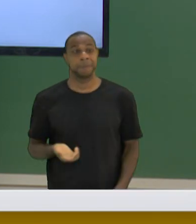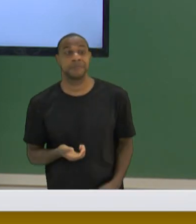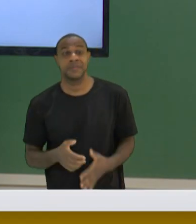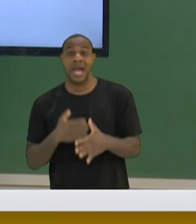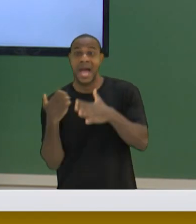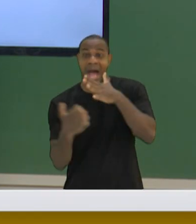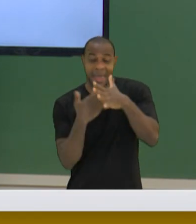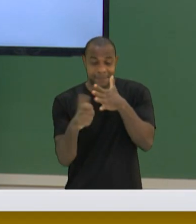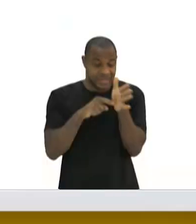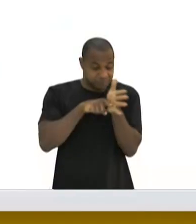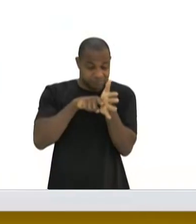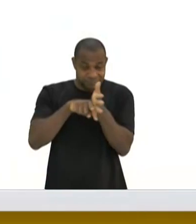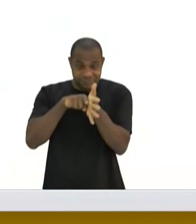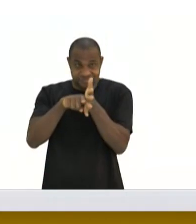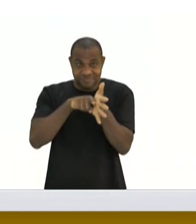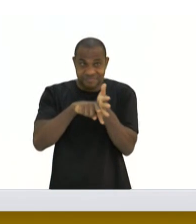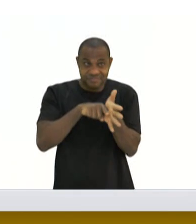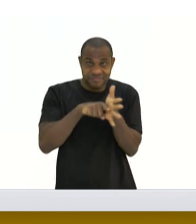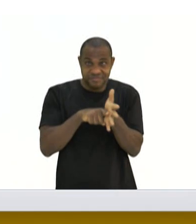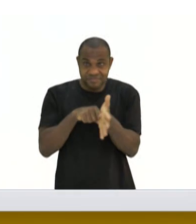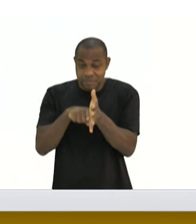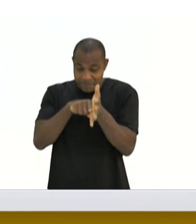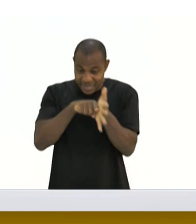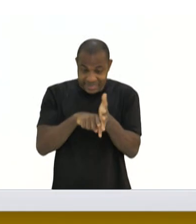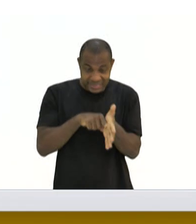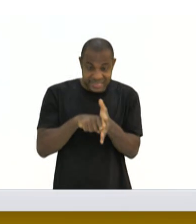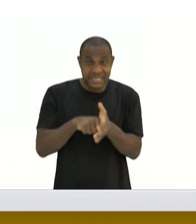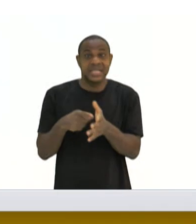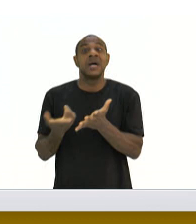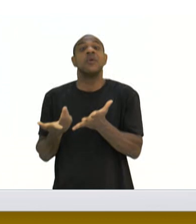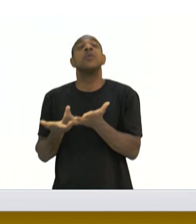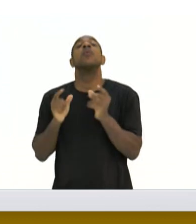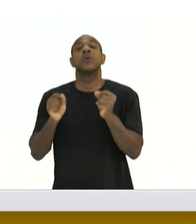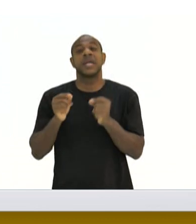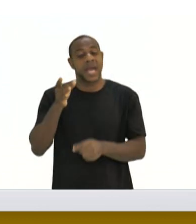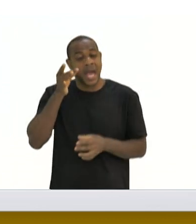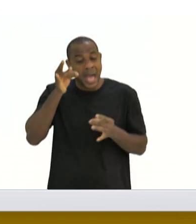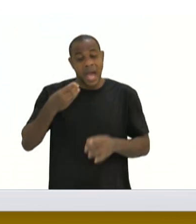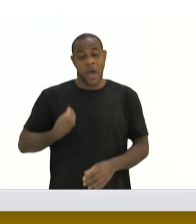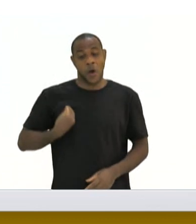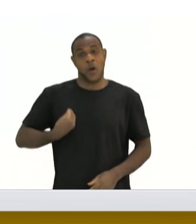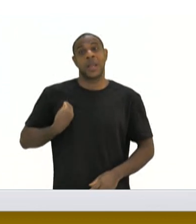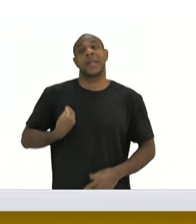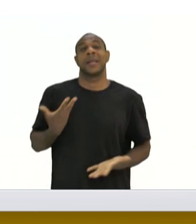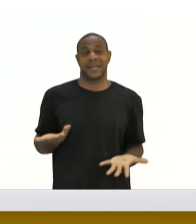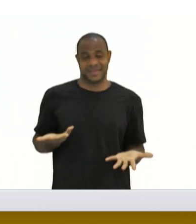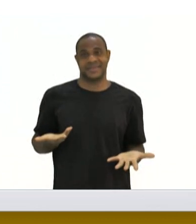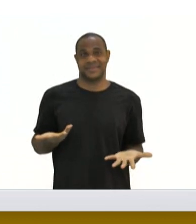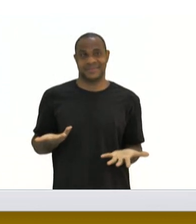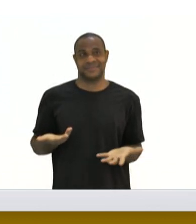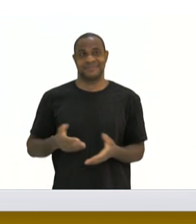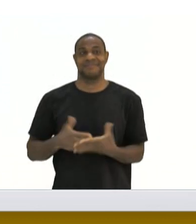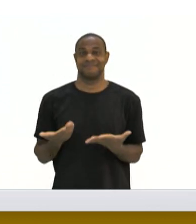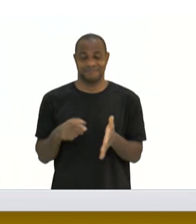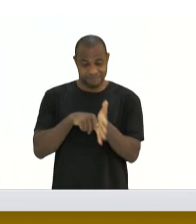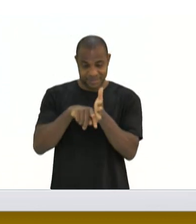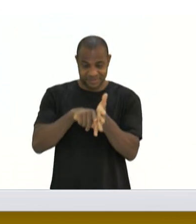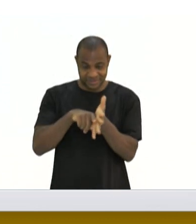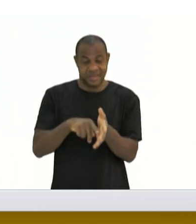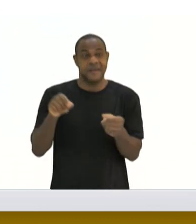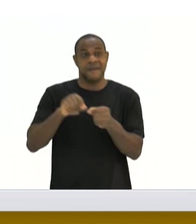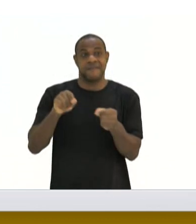pesquisa online com 1.007 pessoas entrevistados entre 18 e 54 anos